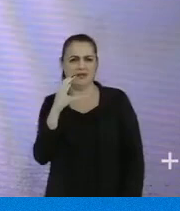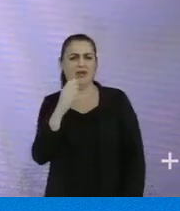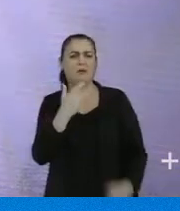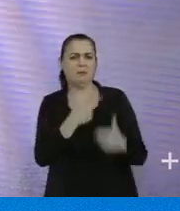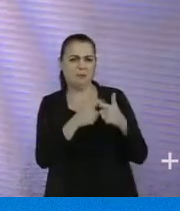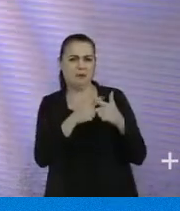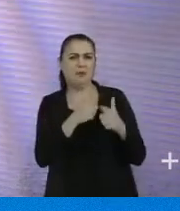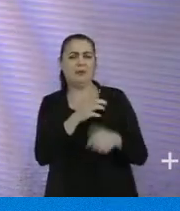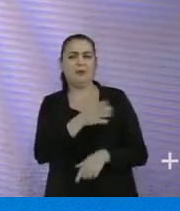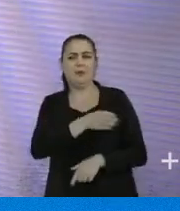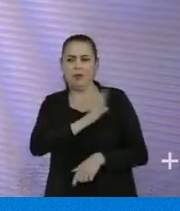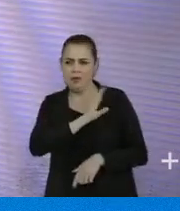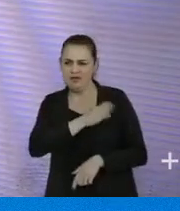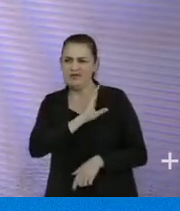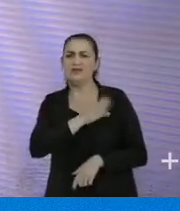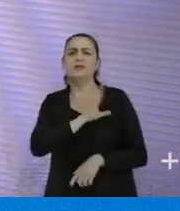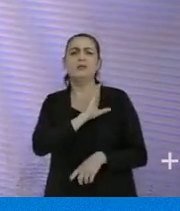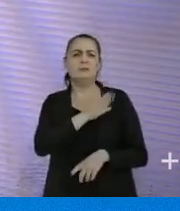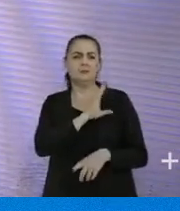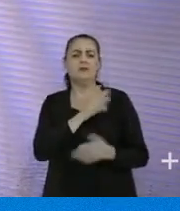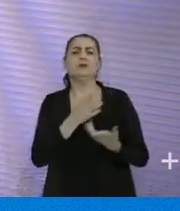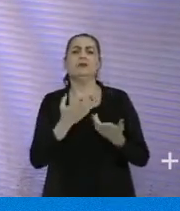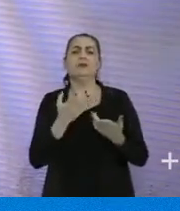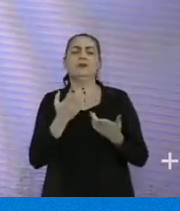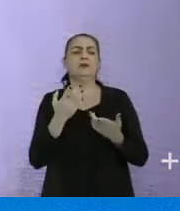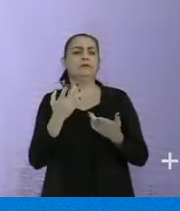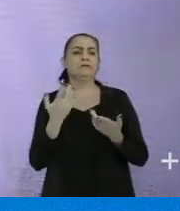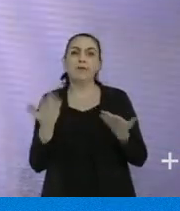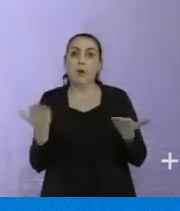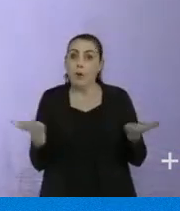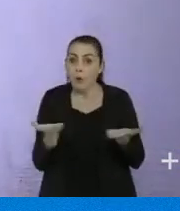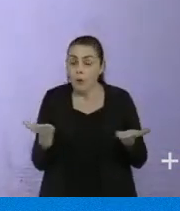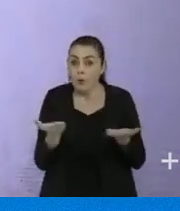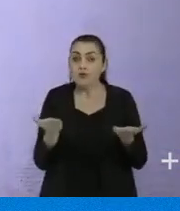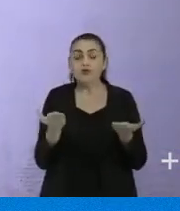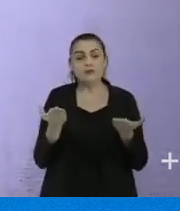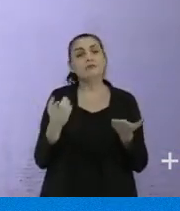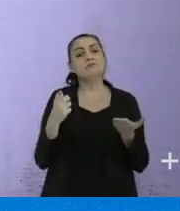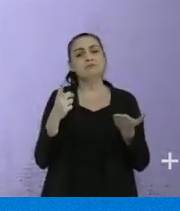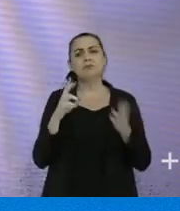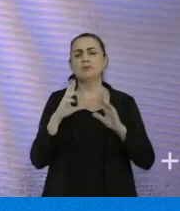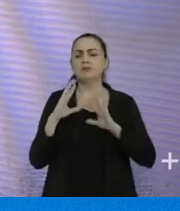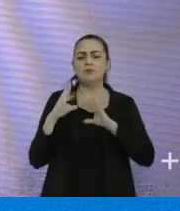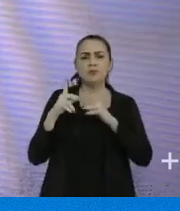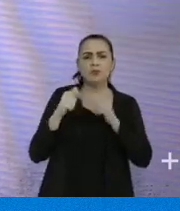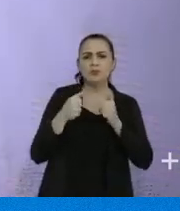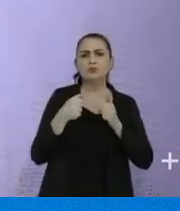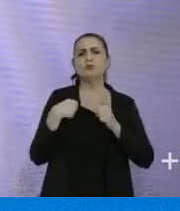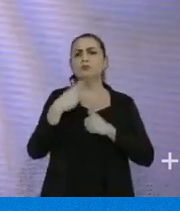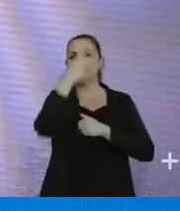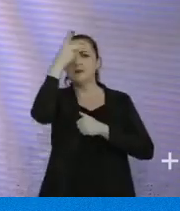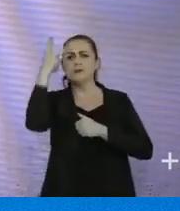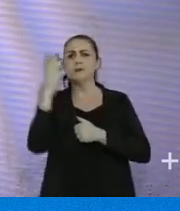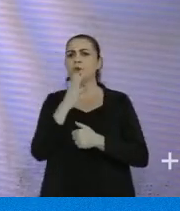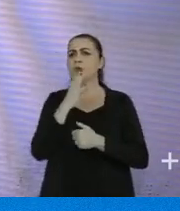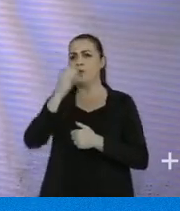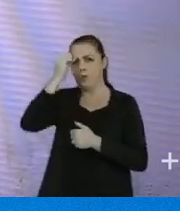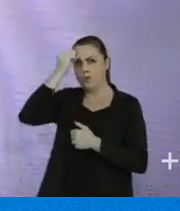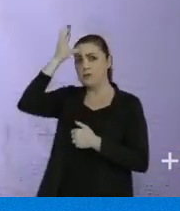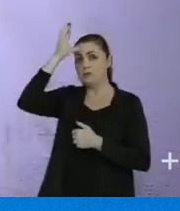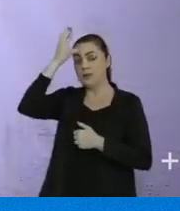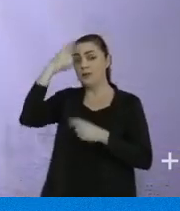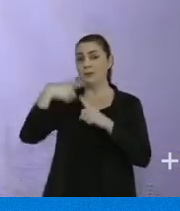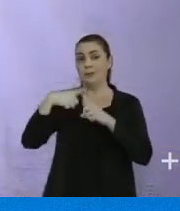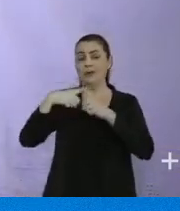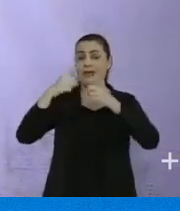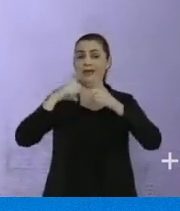impõe, porque a educação está aí. Tudo tem sido mostrado a todo tempo. E esse evento é um evento que anualmente cresce